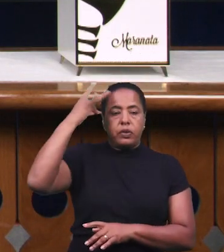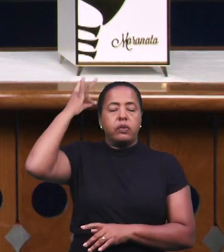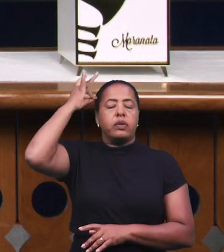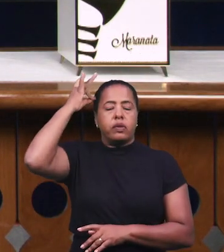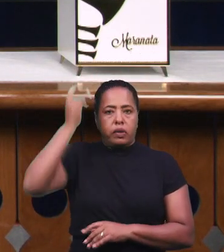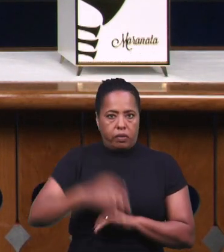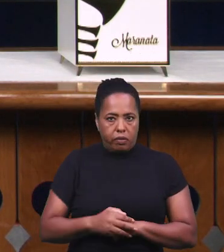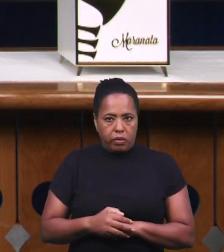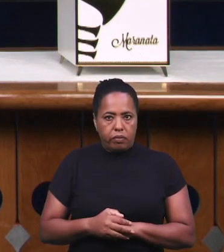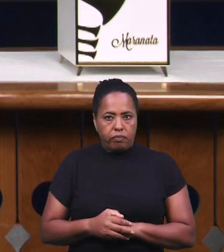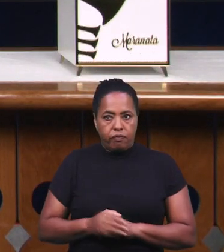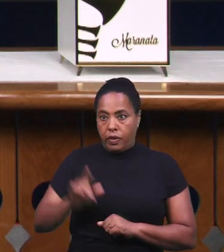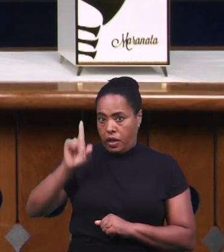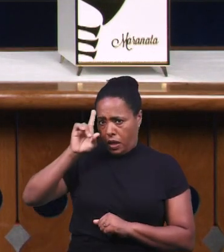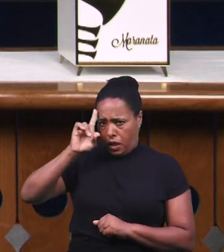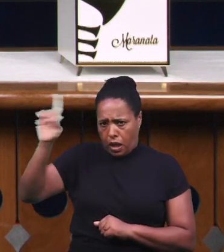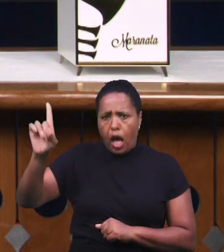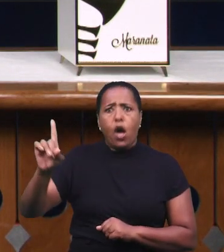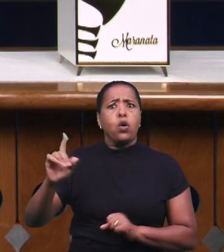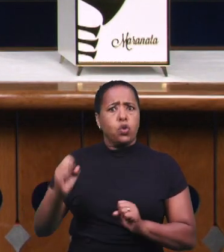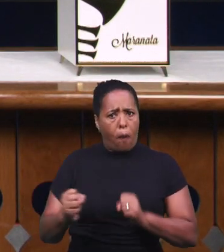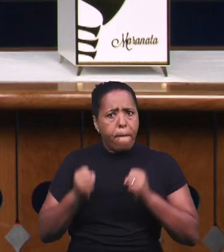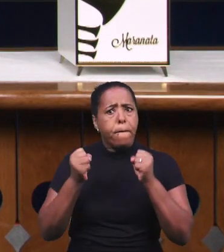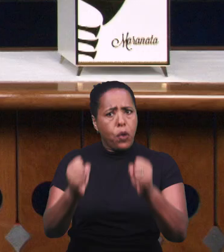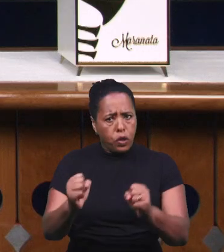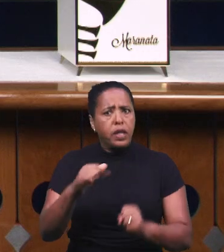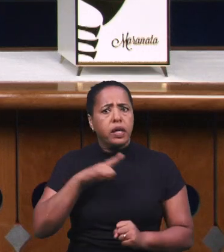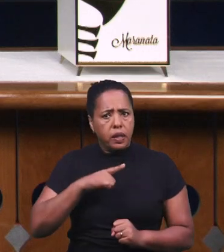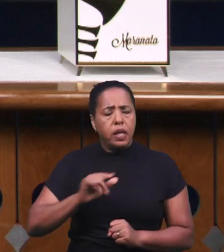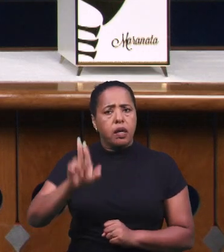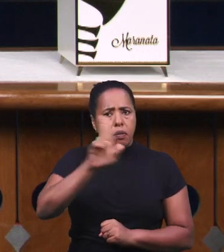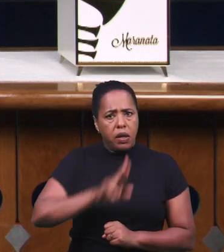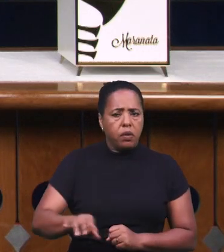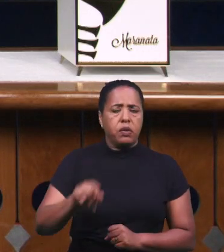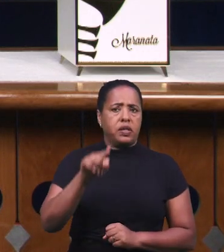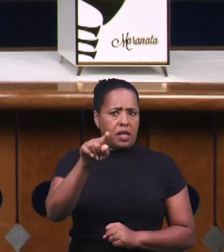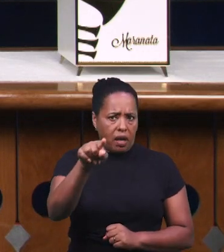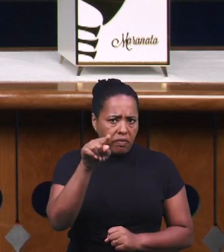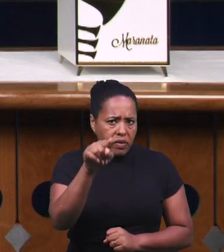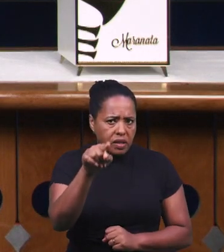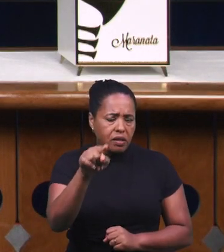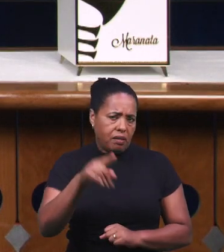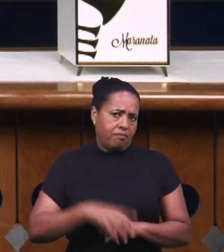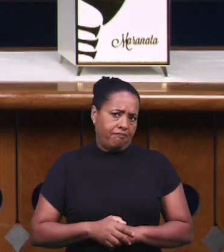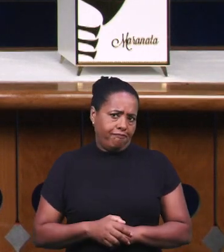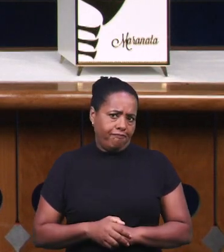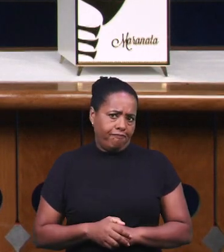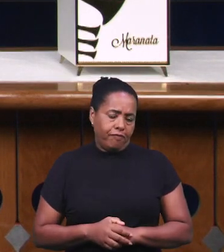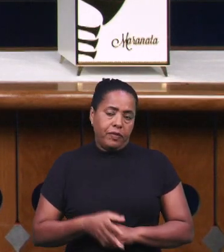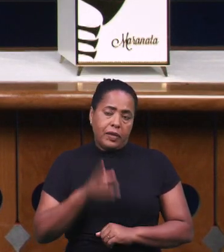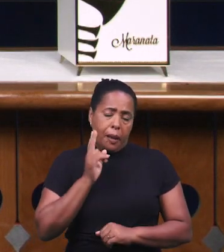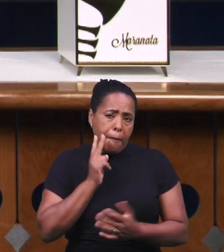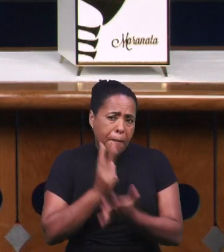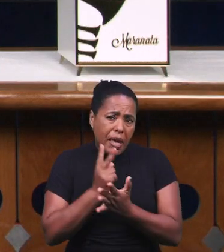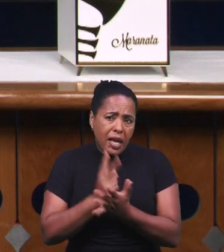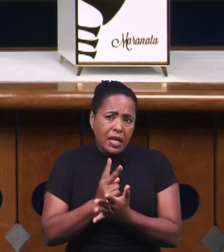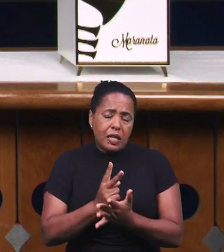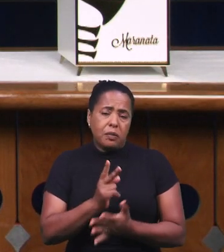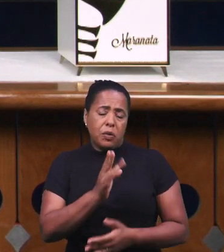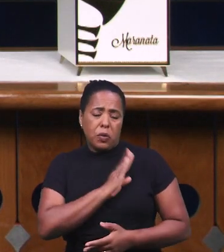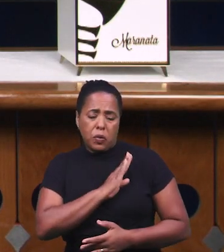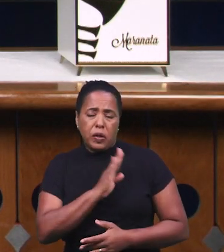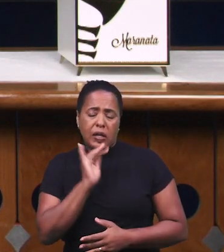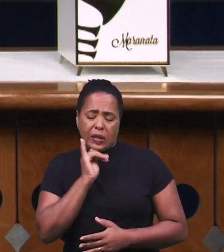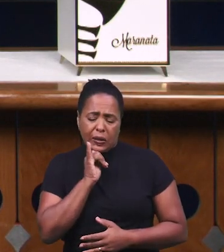usar a senhora, o senhor, aqueles que estão em casa, mesmo que o seu coração esteja dilacerado, como